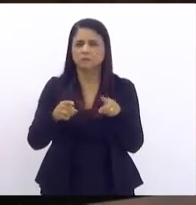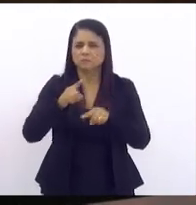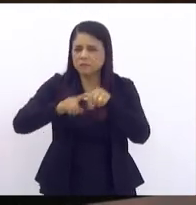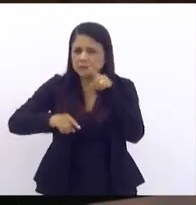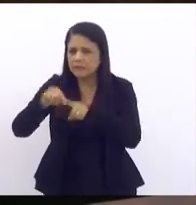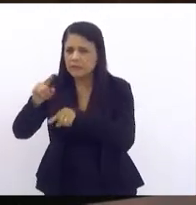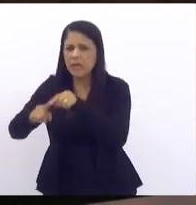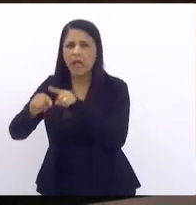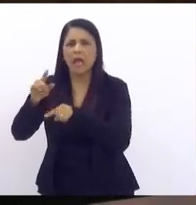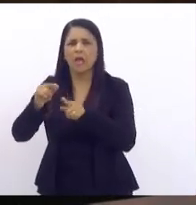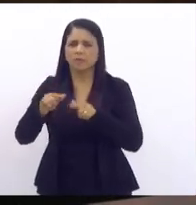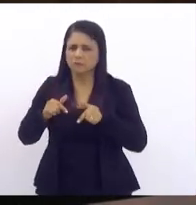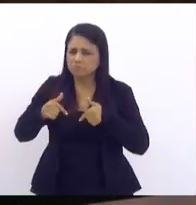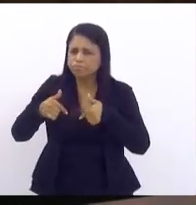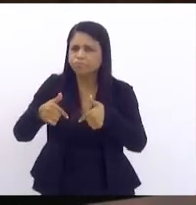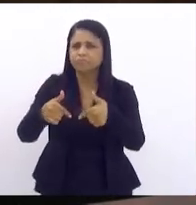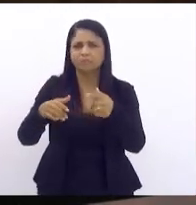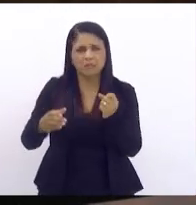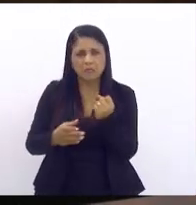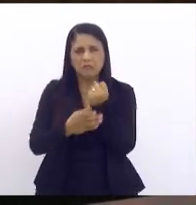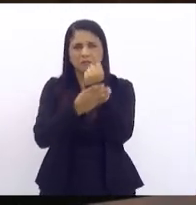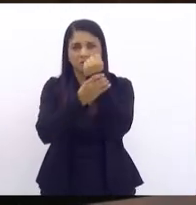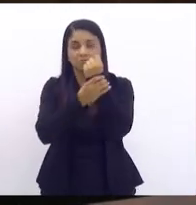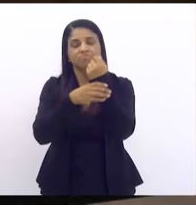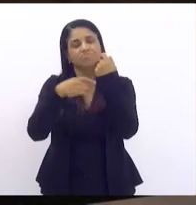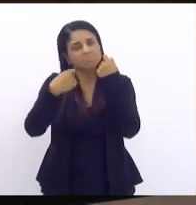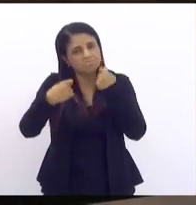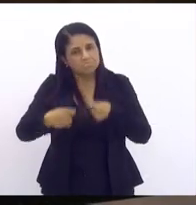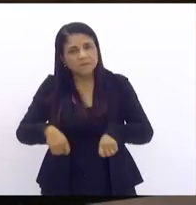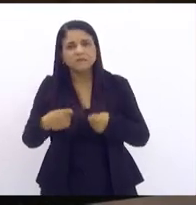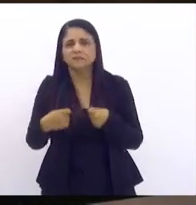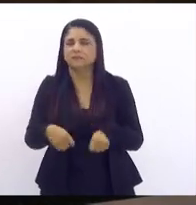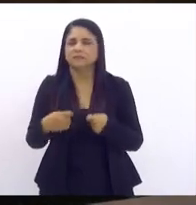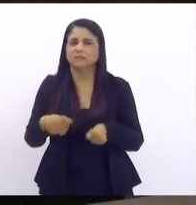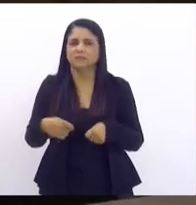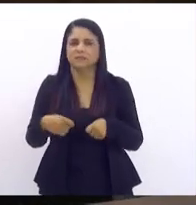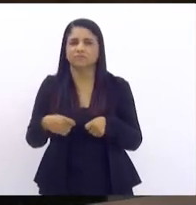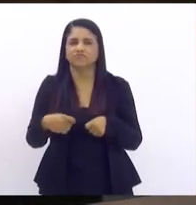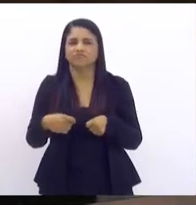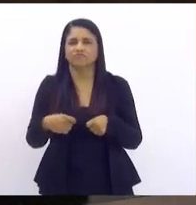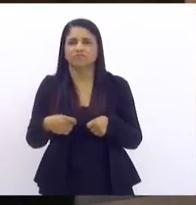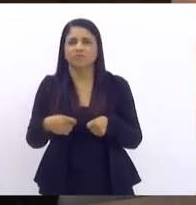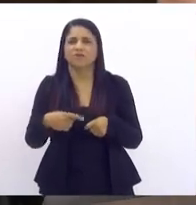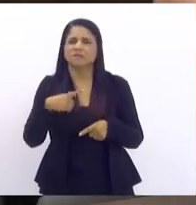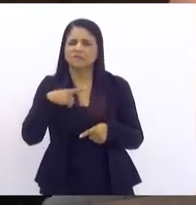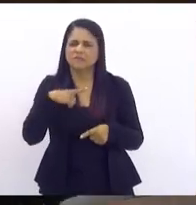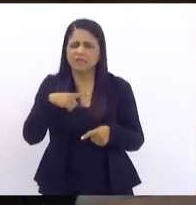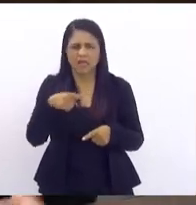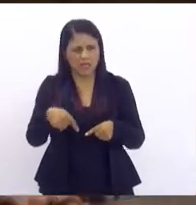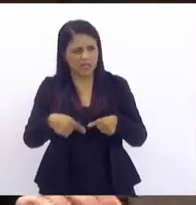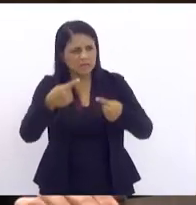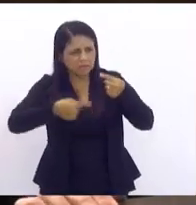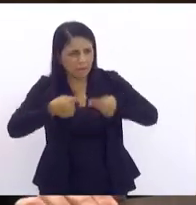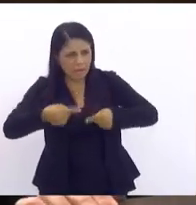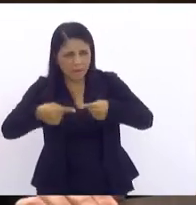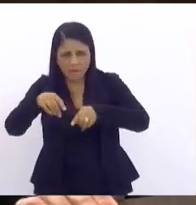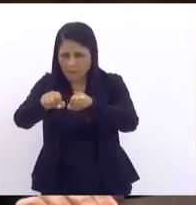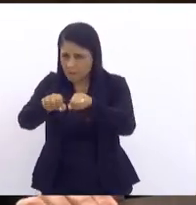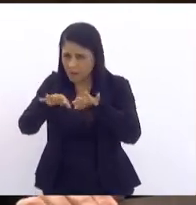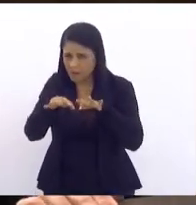condições operacionais, isso é necessário. Muitas vezes nós temos embates aqui,